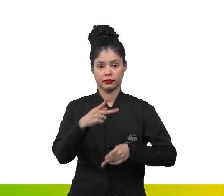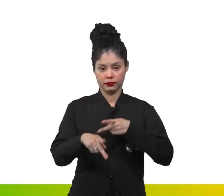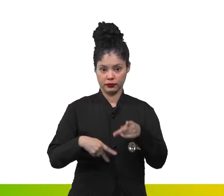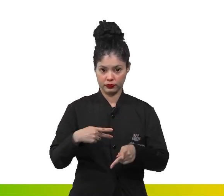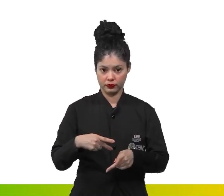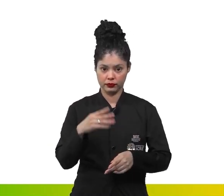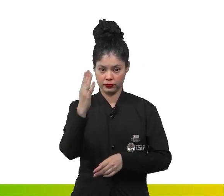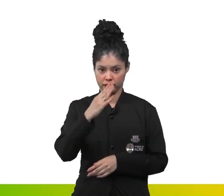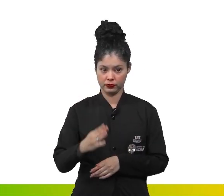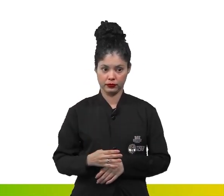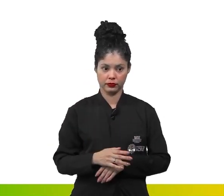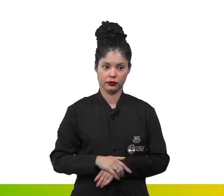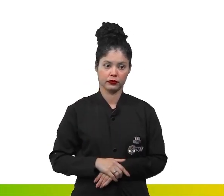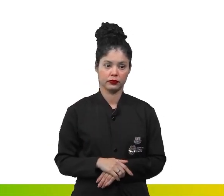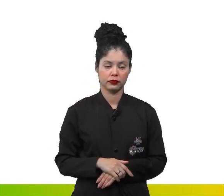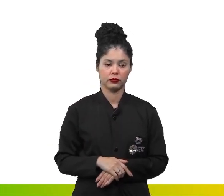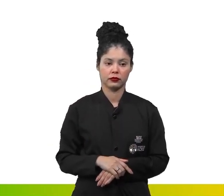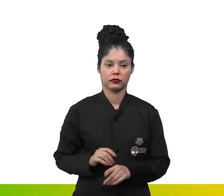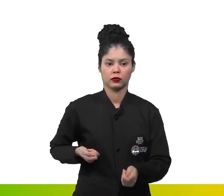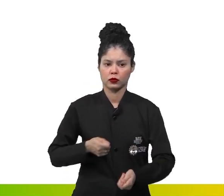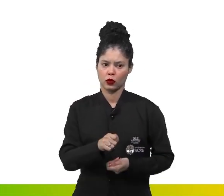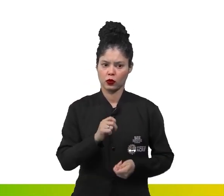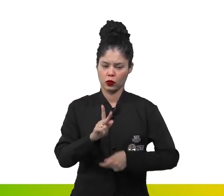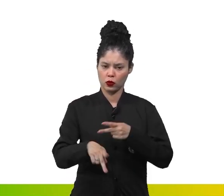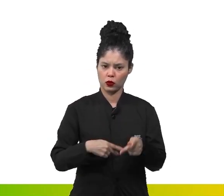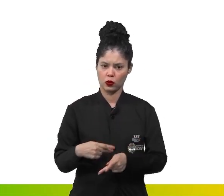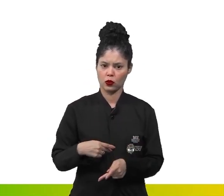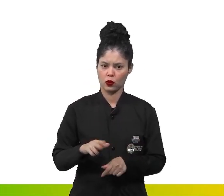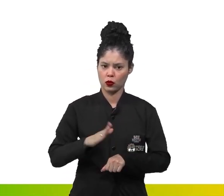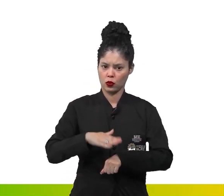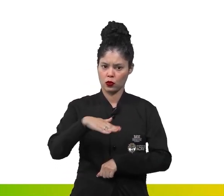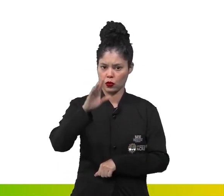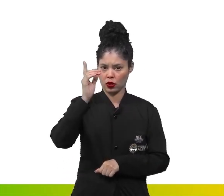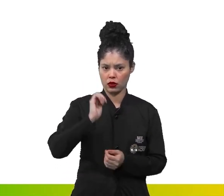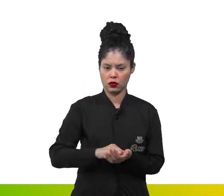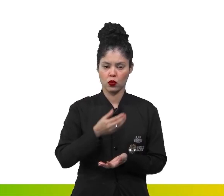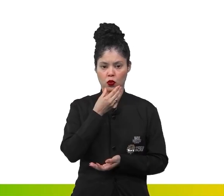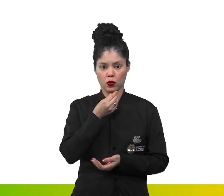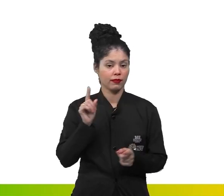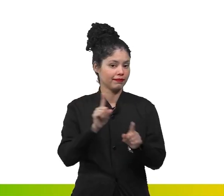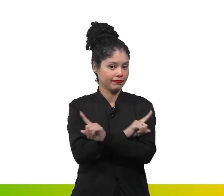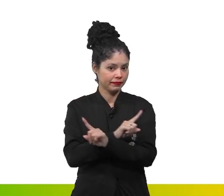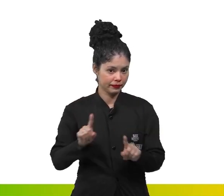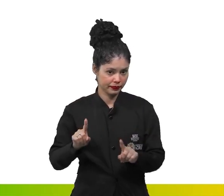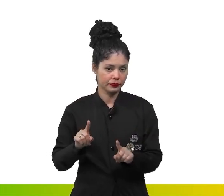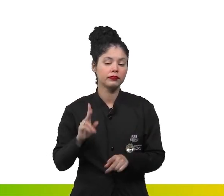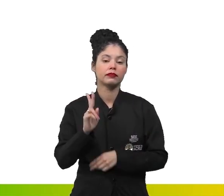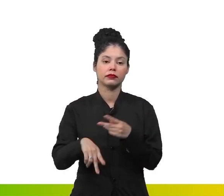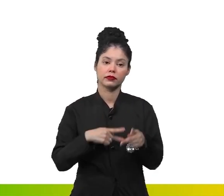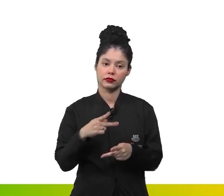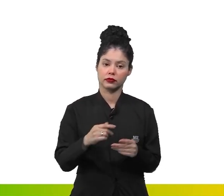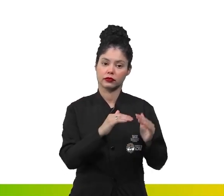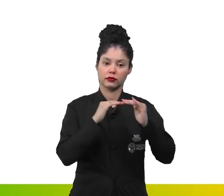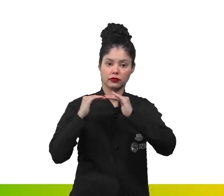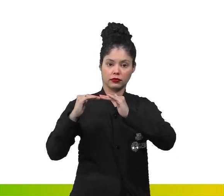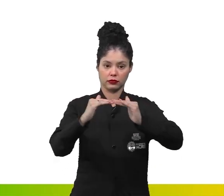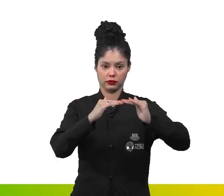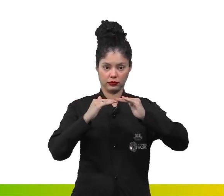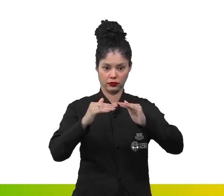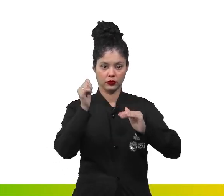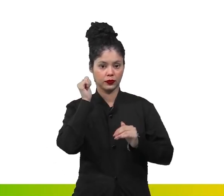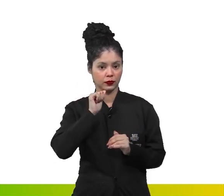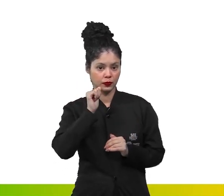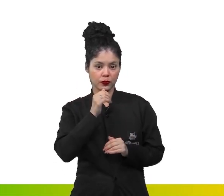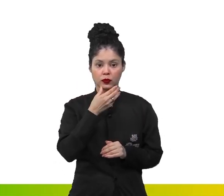da população brasileira. Predomínio da população masculina? Não, a gente vê que a população aí,